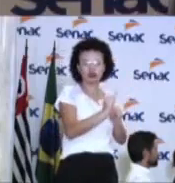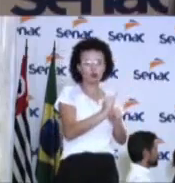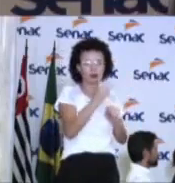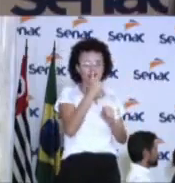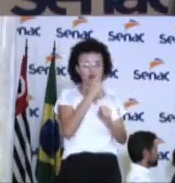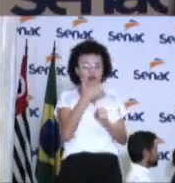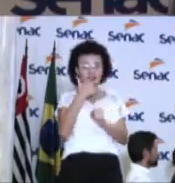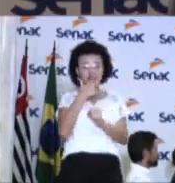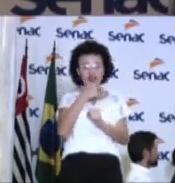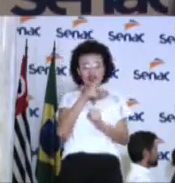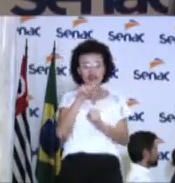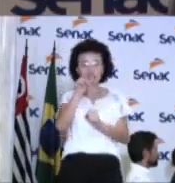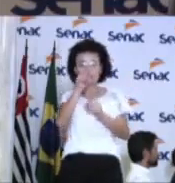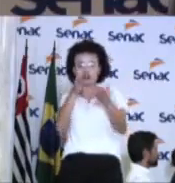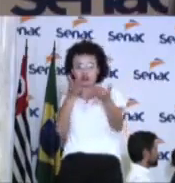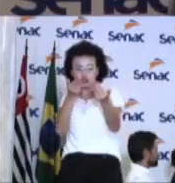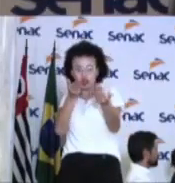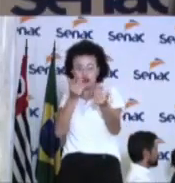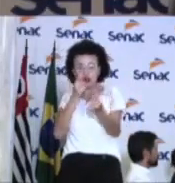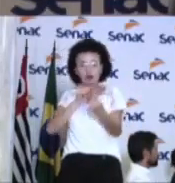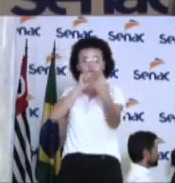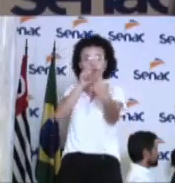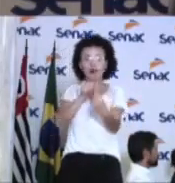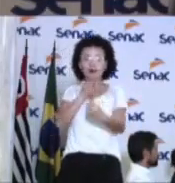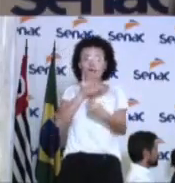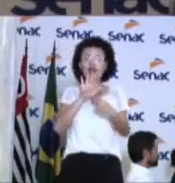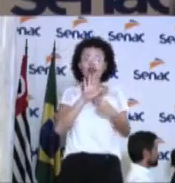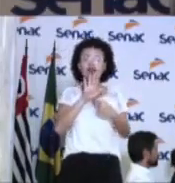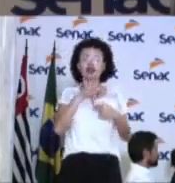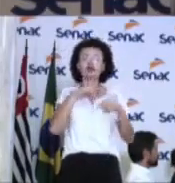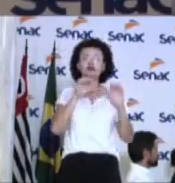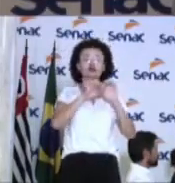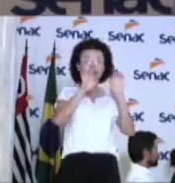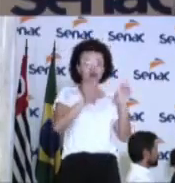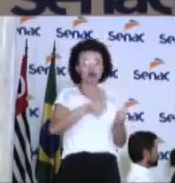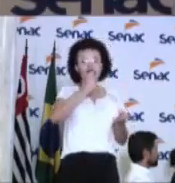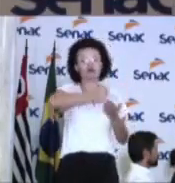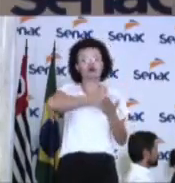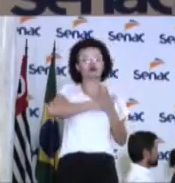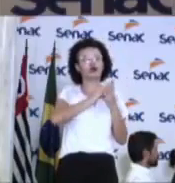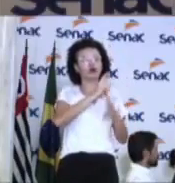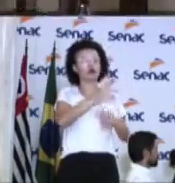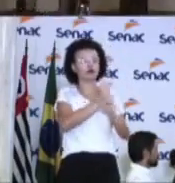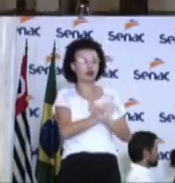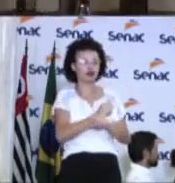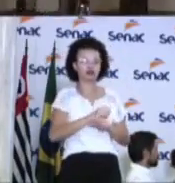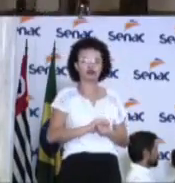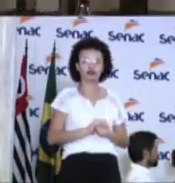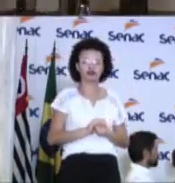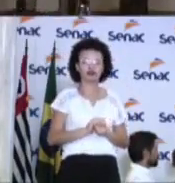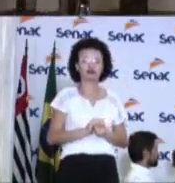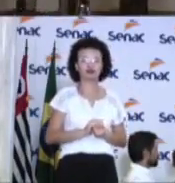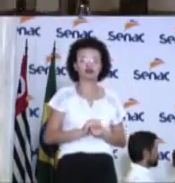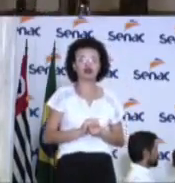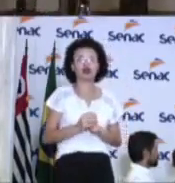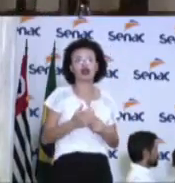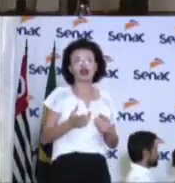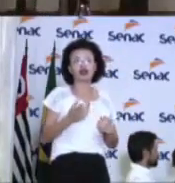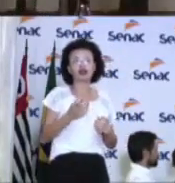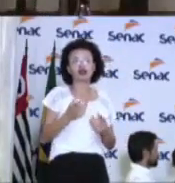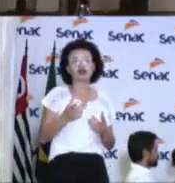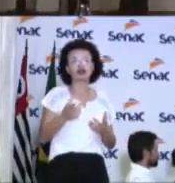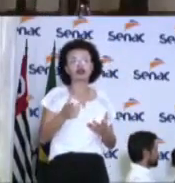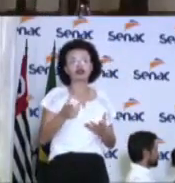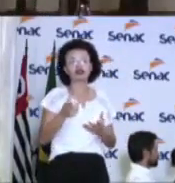mas dentro de uma estrutura que cobra muito por resultado, que tem uma apesar